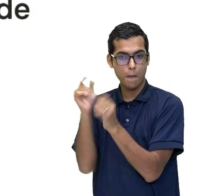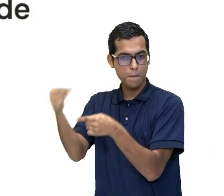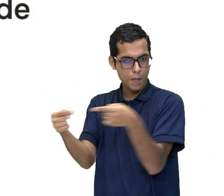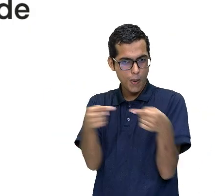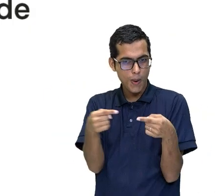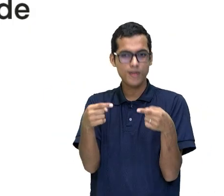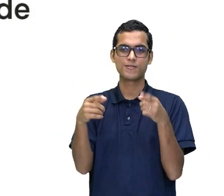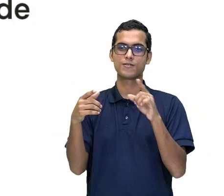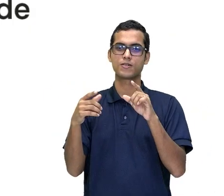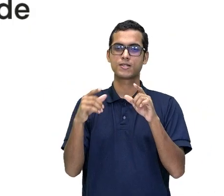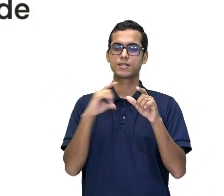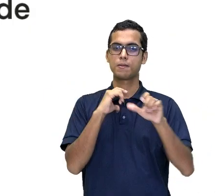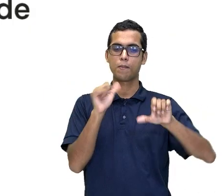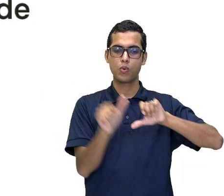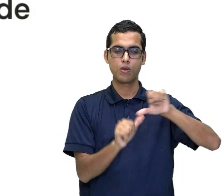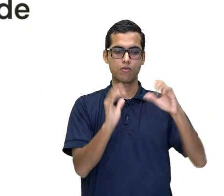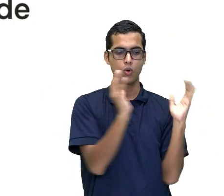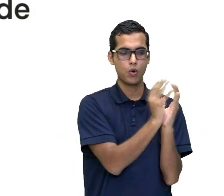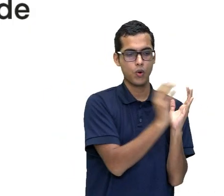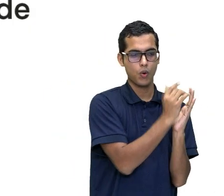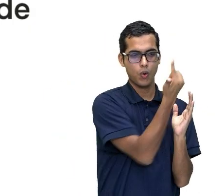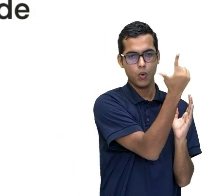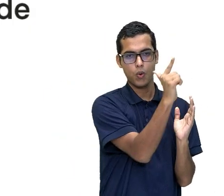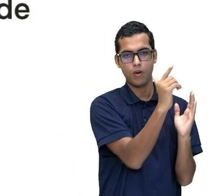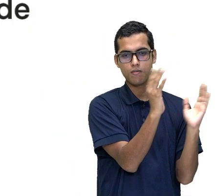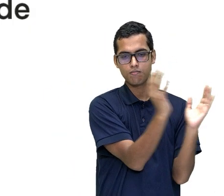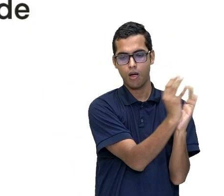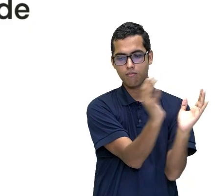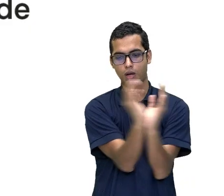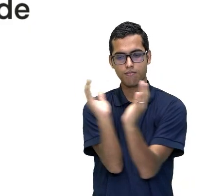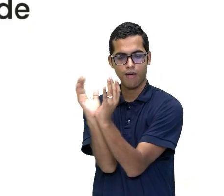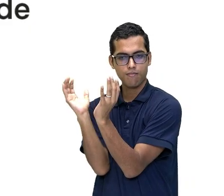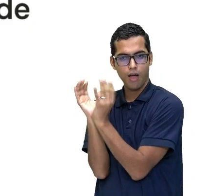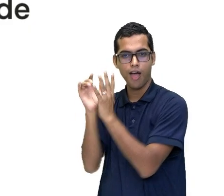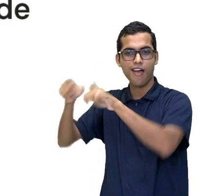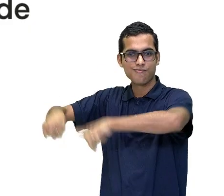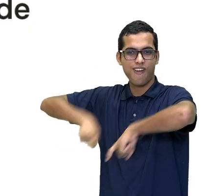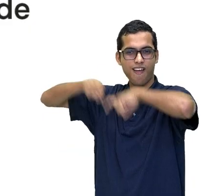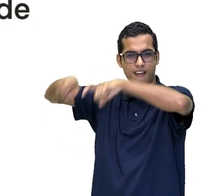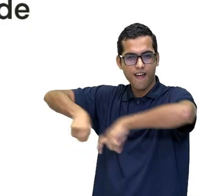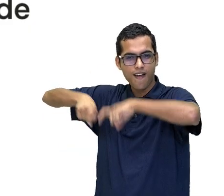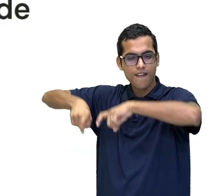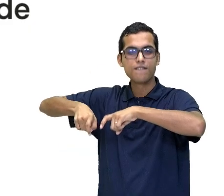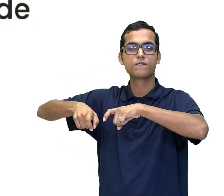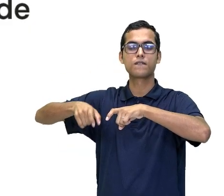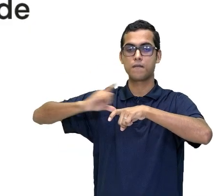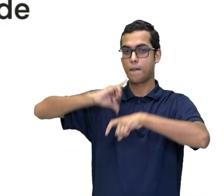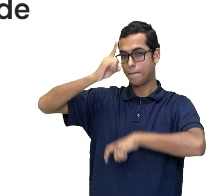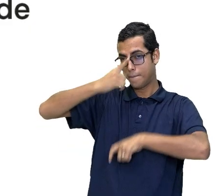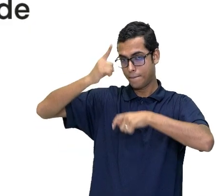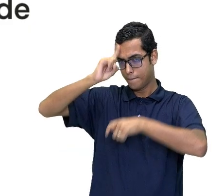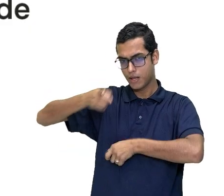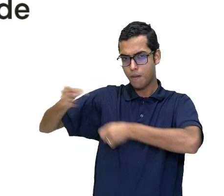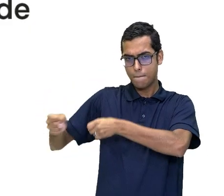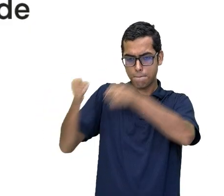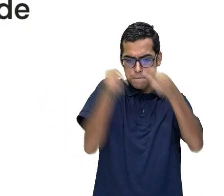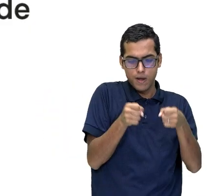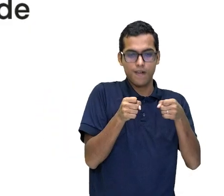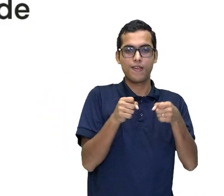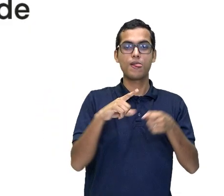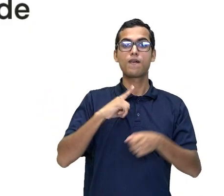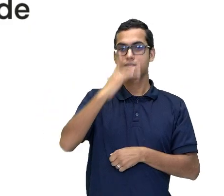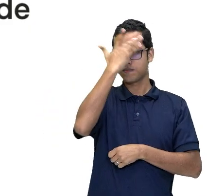alguns subterfúgios. Qual era o grupo político, professor? Eram justamente os coronéis ligados